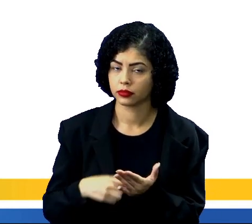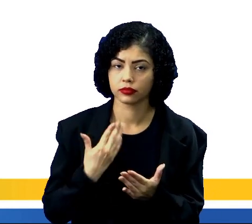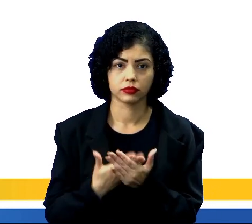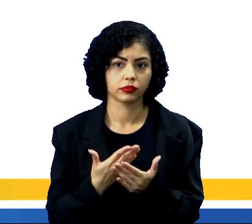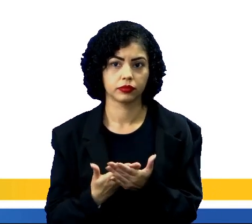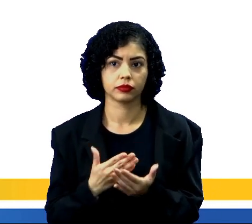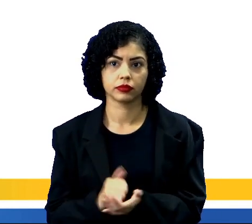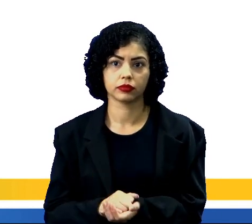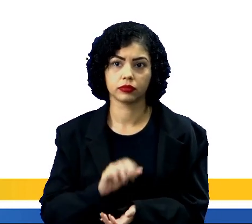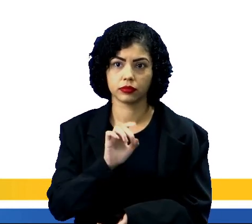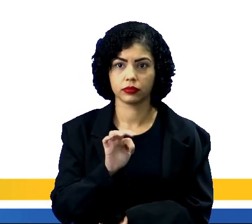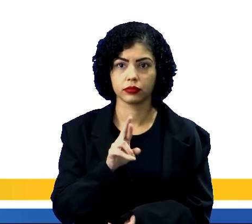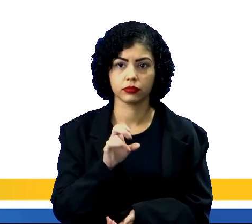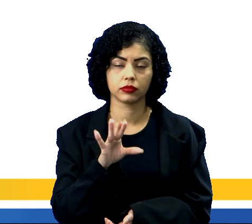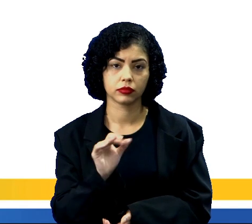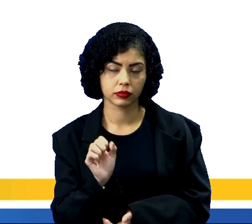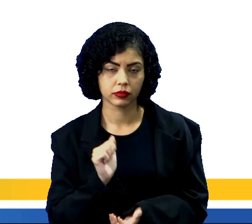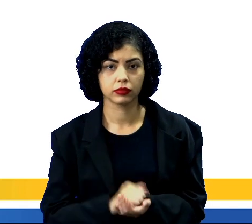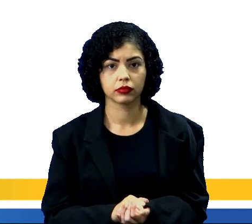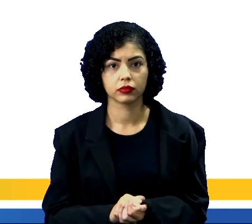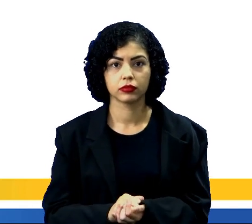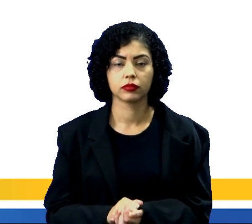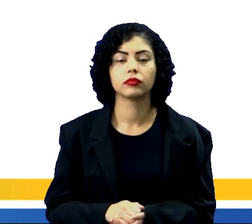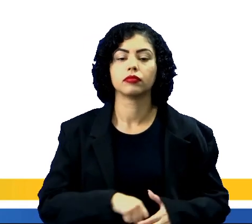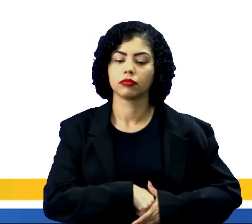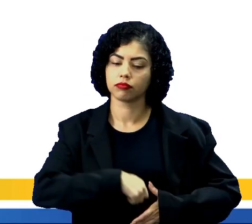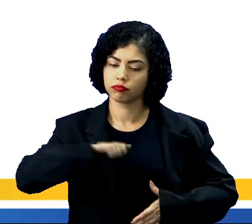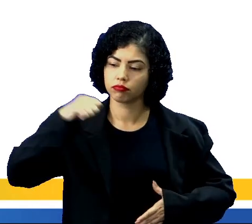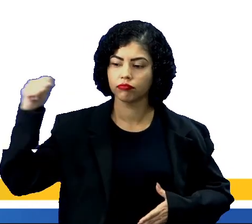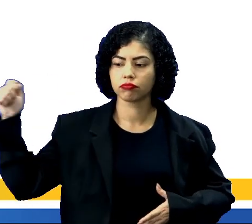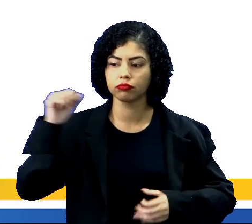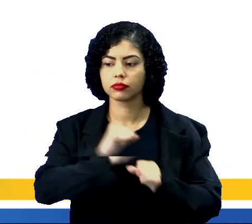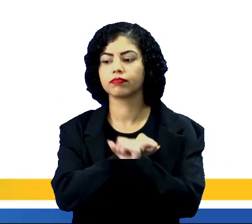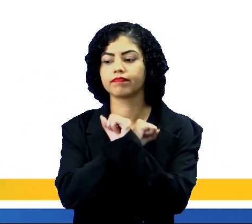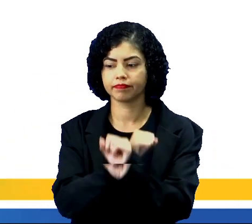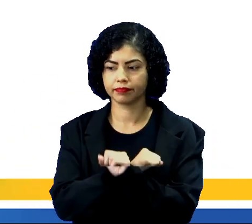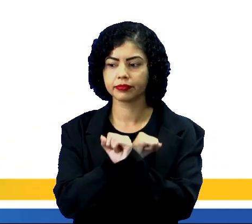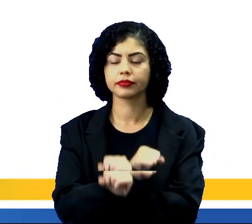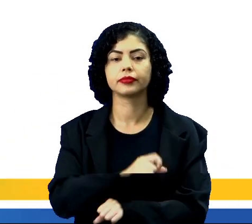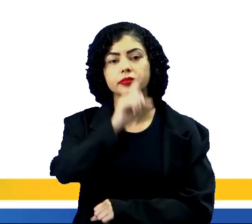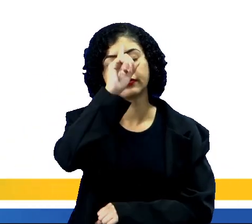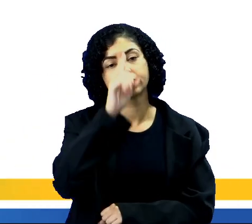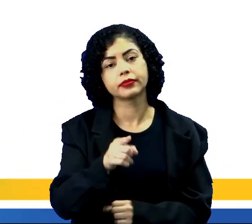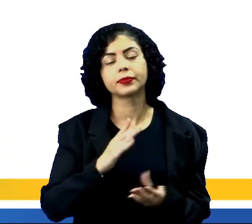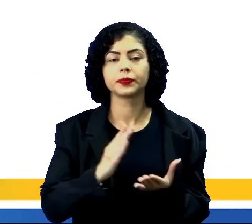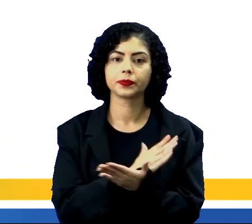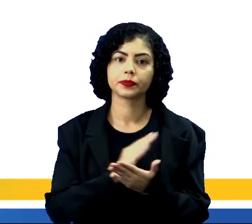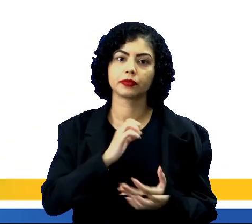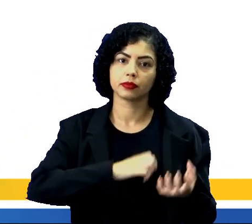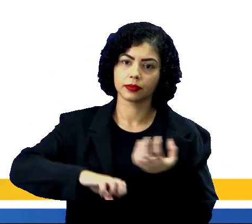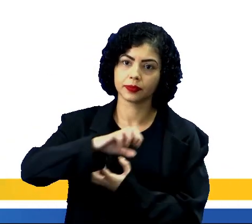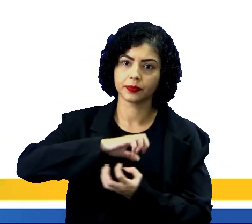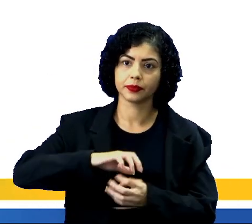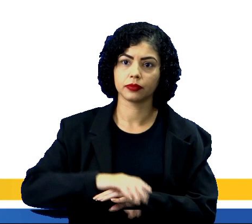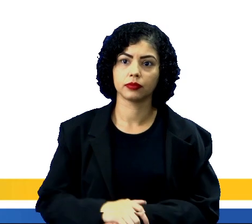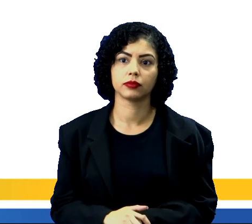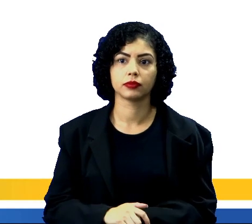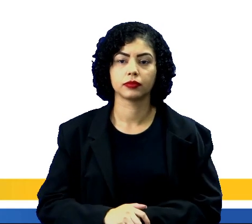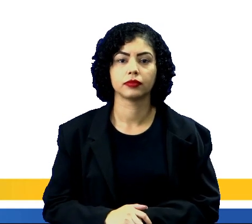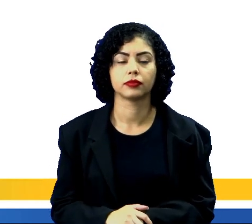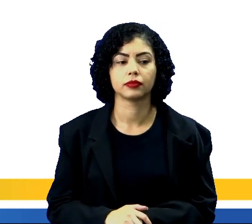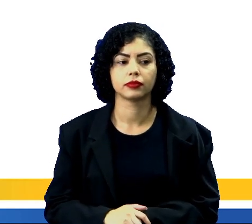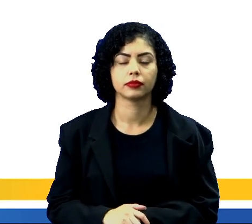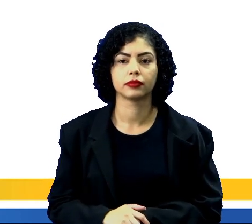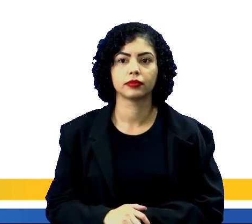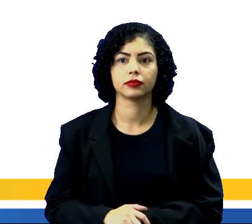nossa aula, Espartaco teria sido um gladiador, né, um escravo que teria liderado algumas dessas revoltas.